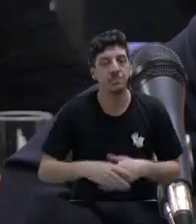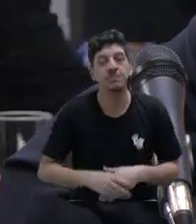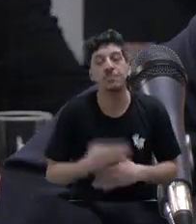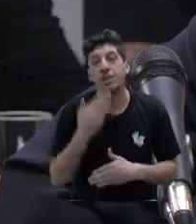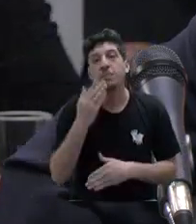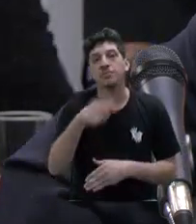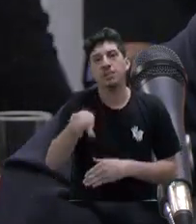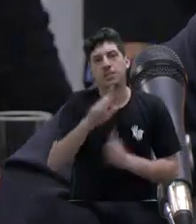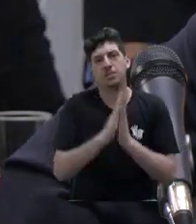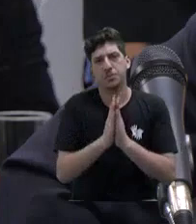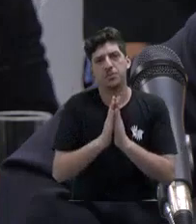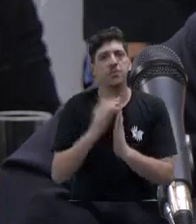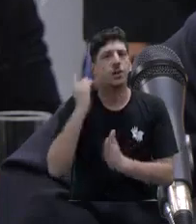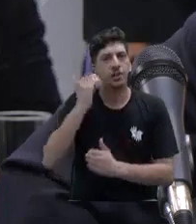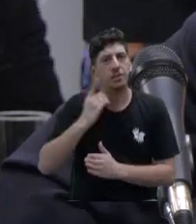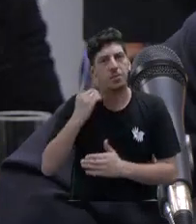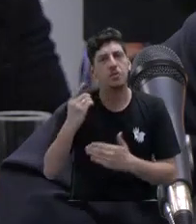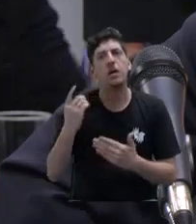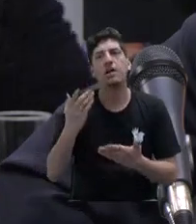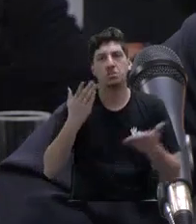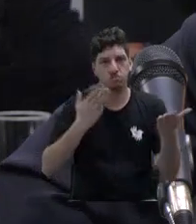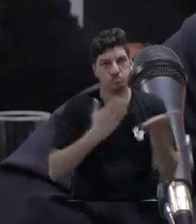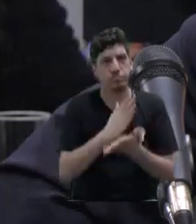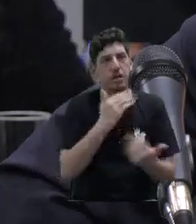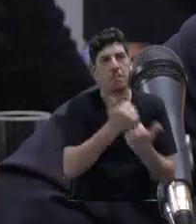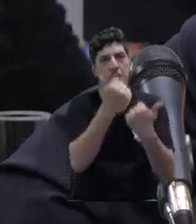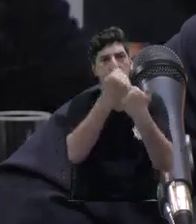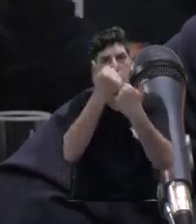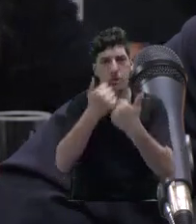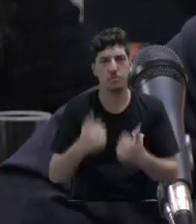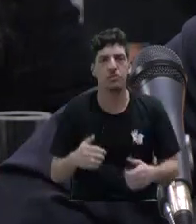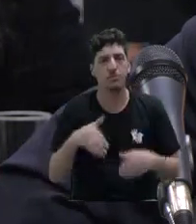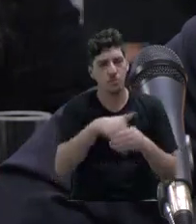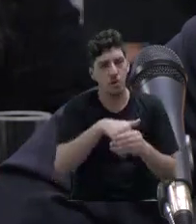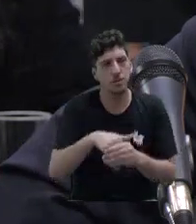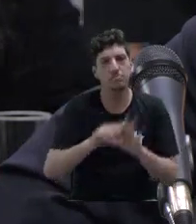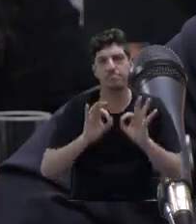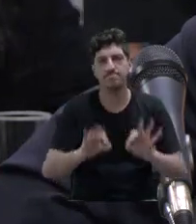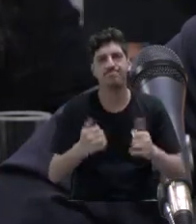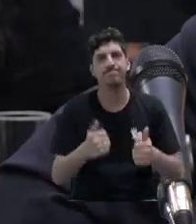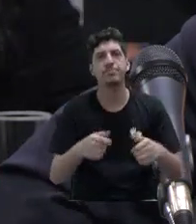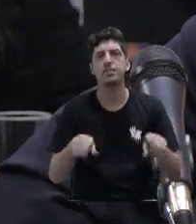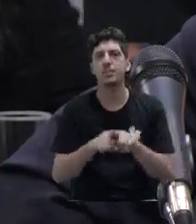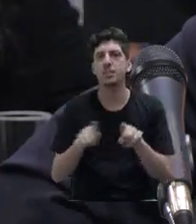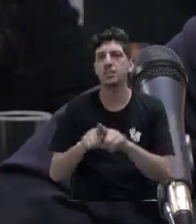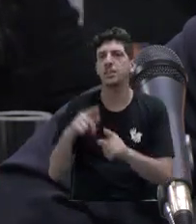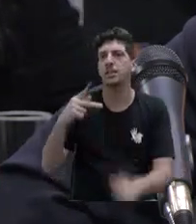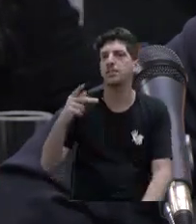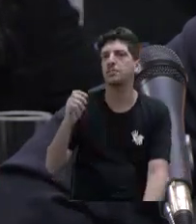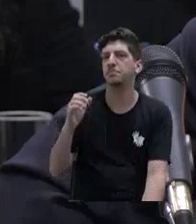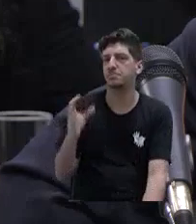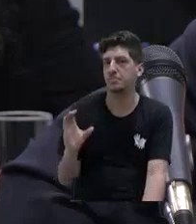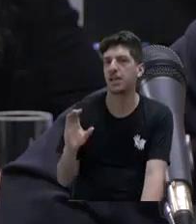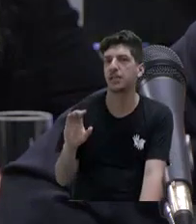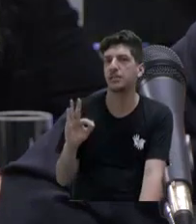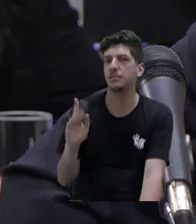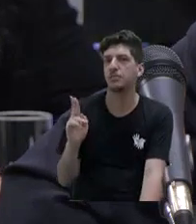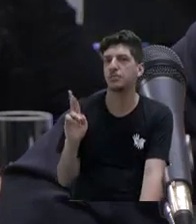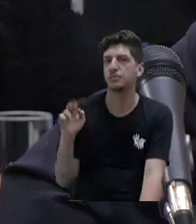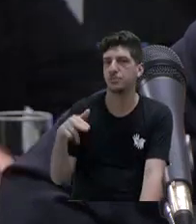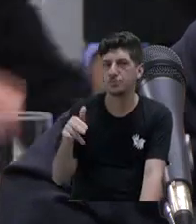peço o apoio de todos os deputados assim que entrar em votação. Lembrando da PEC da Furnas também, né? E nós somos o